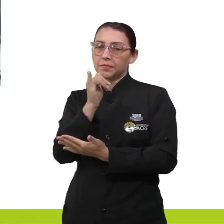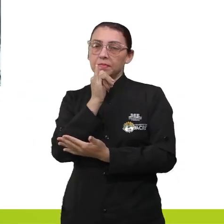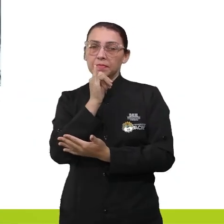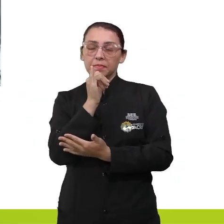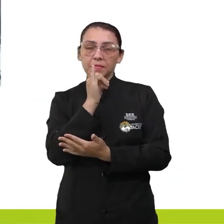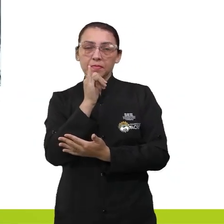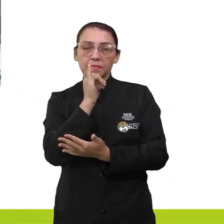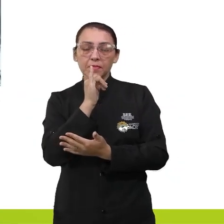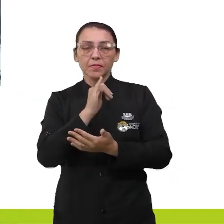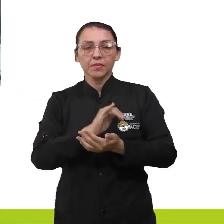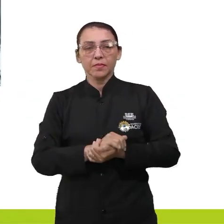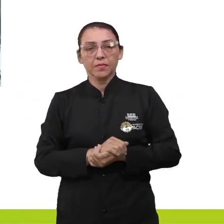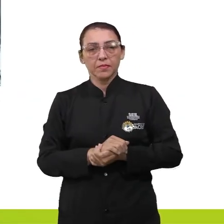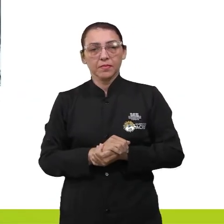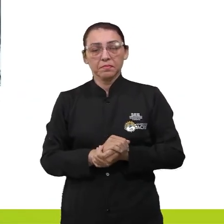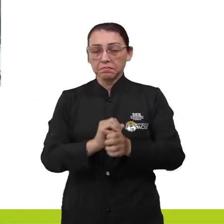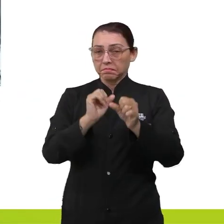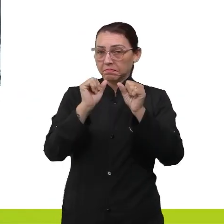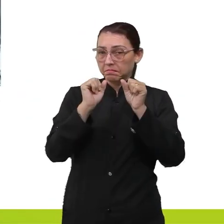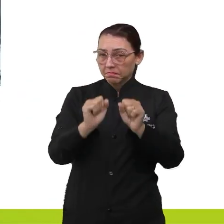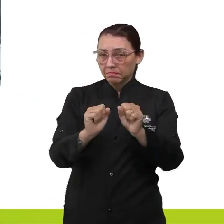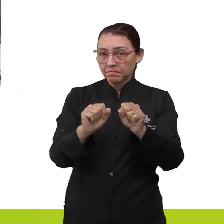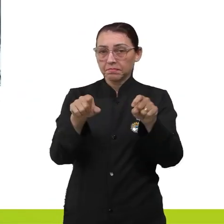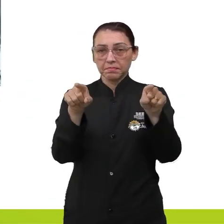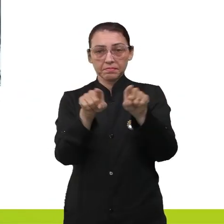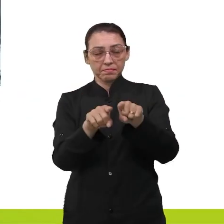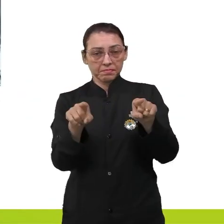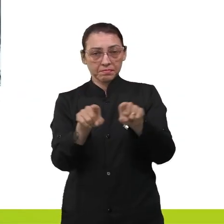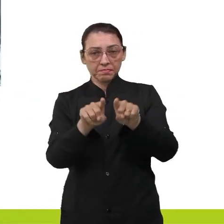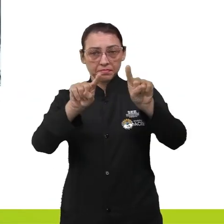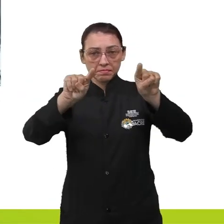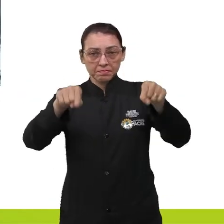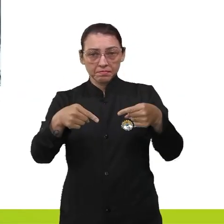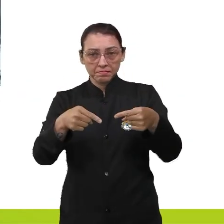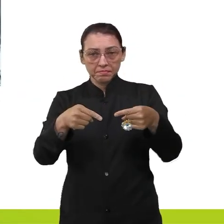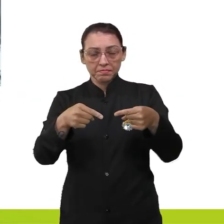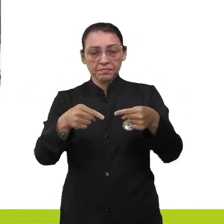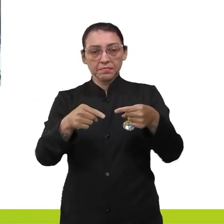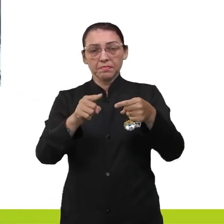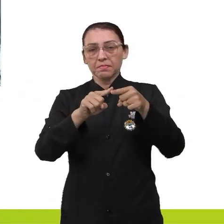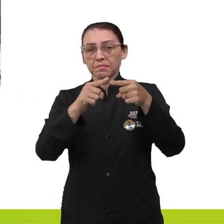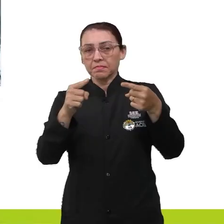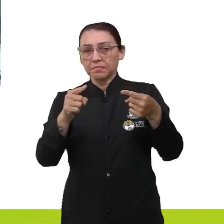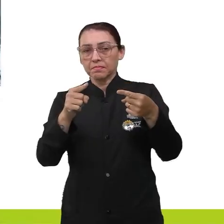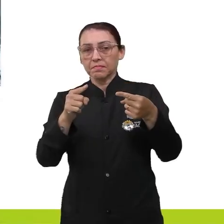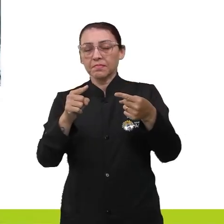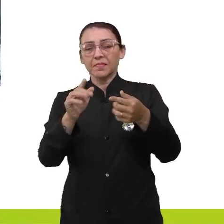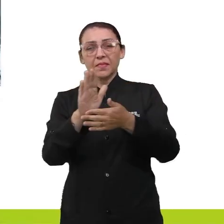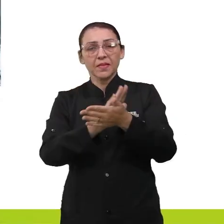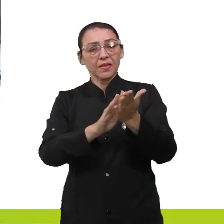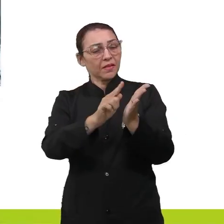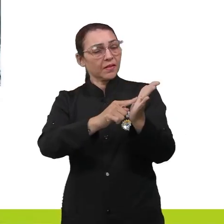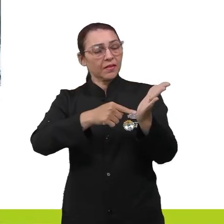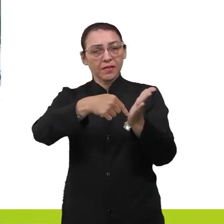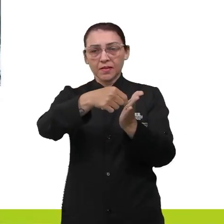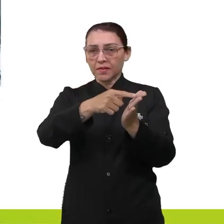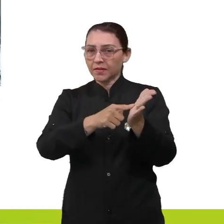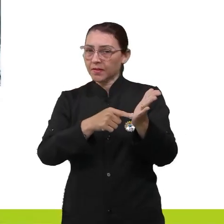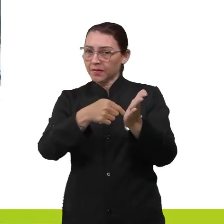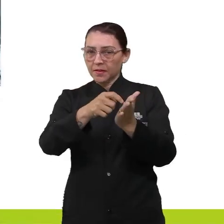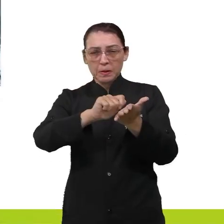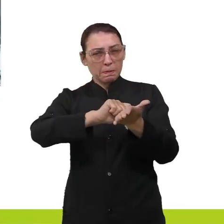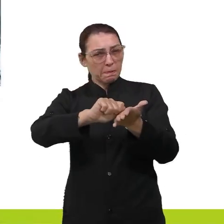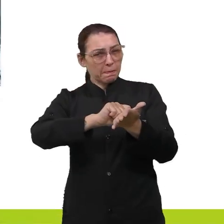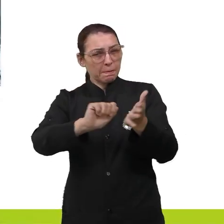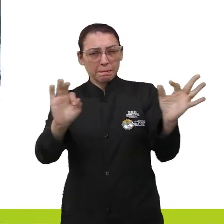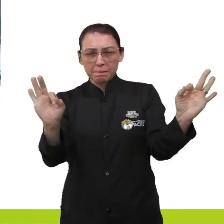vocês. E vocês podem até colocar entre parênteses, mas nada de passar corretivo,